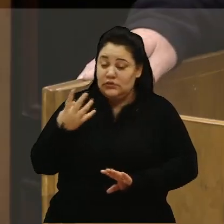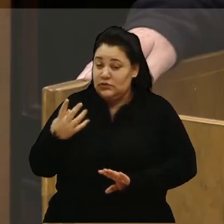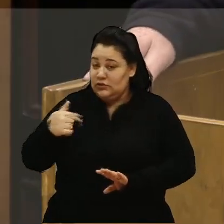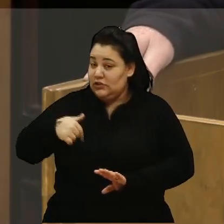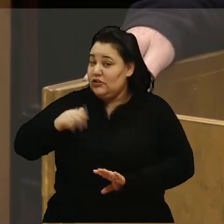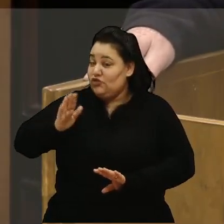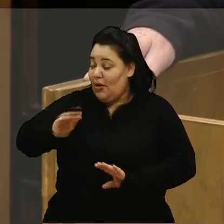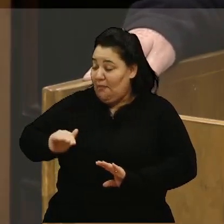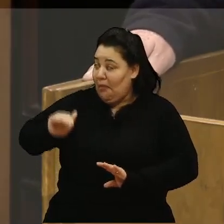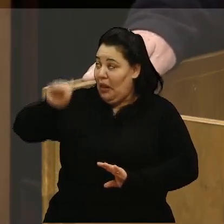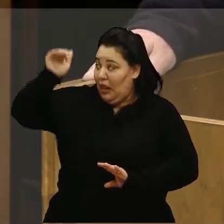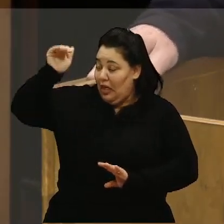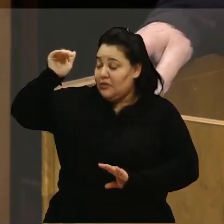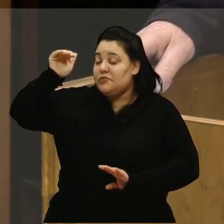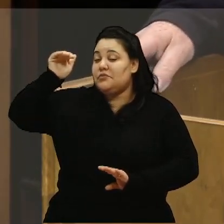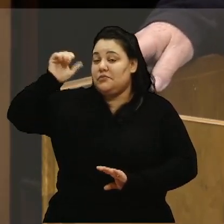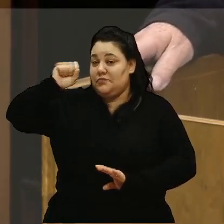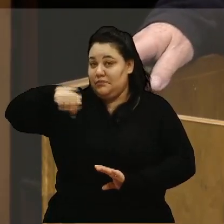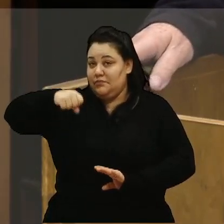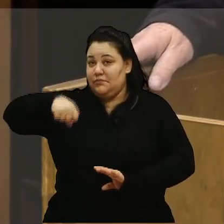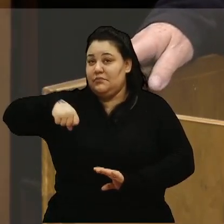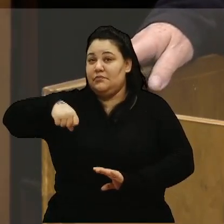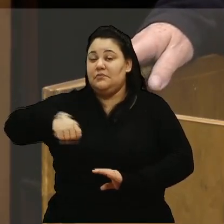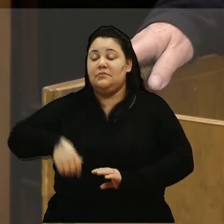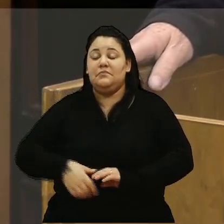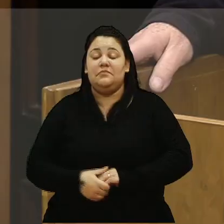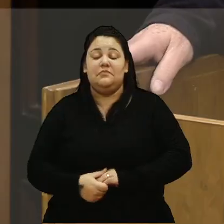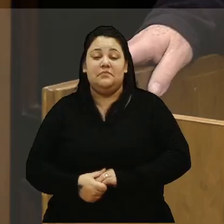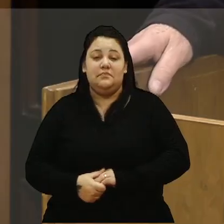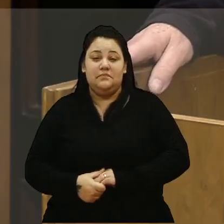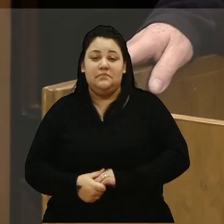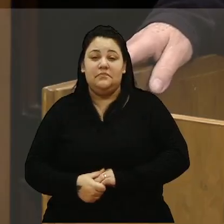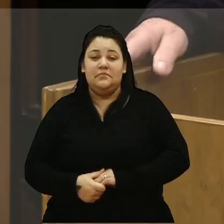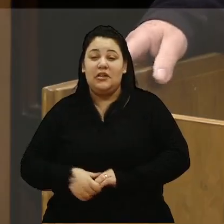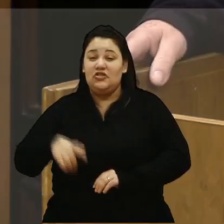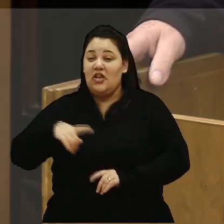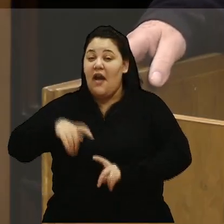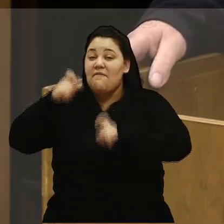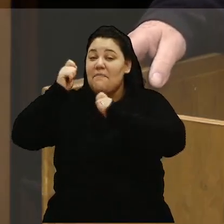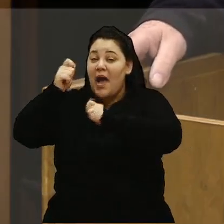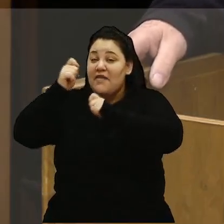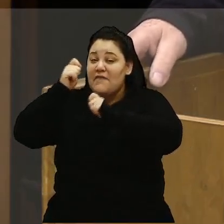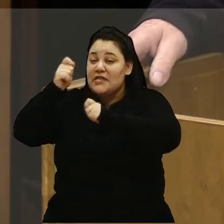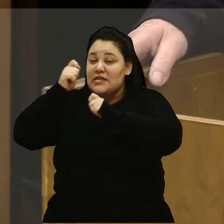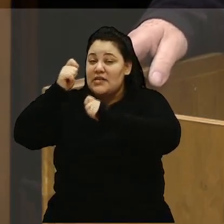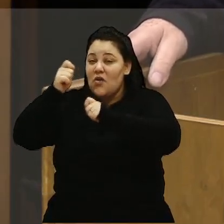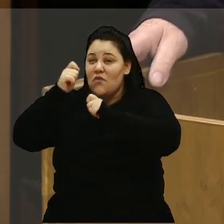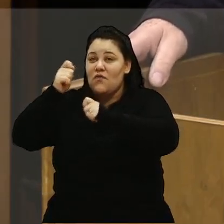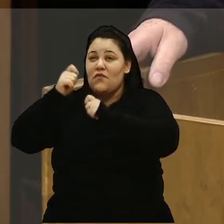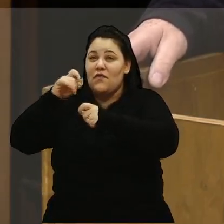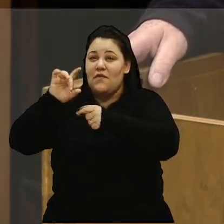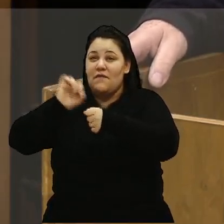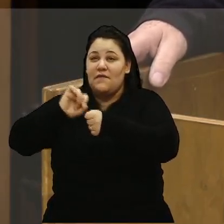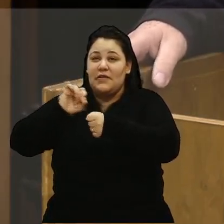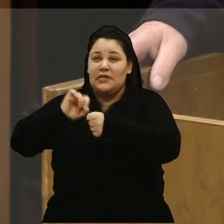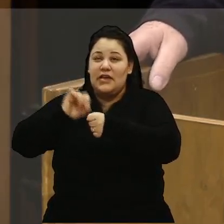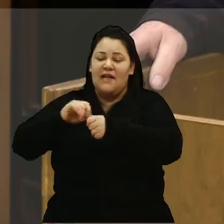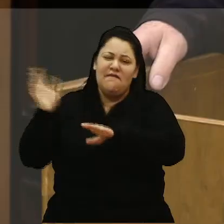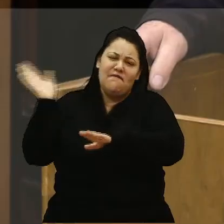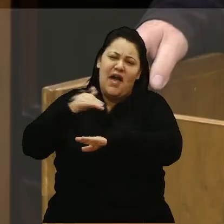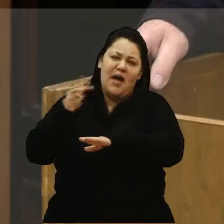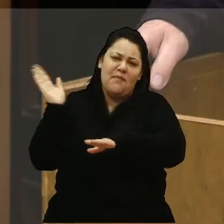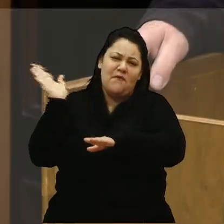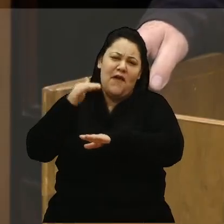bem grandinho, né? As manifestações que se fazia, né? Yankees, go home,